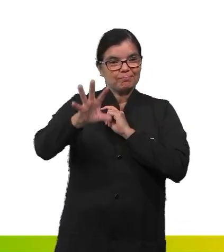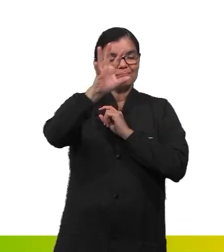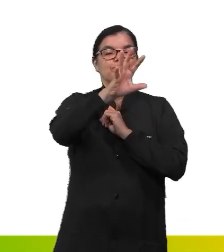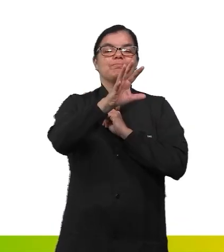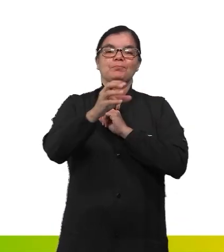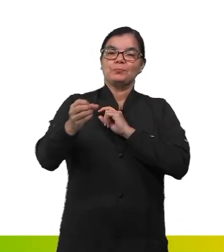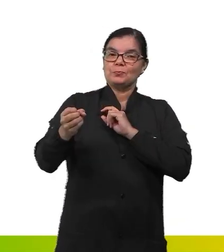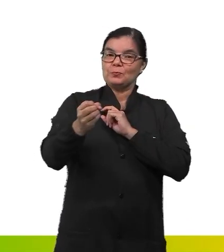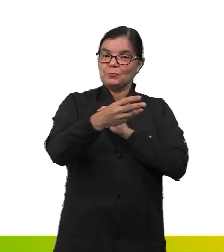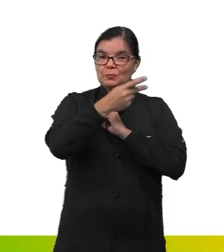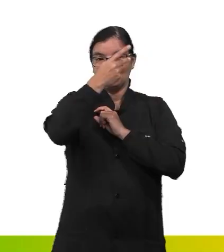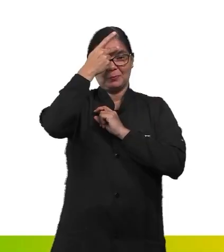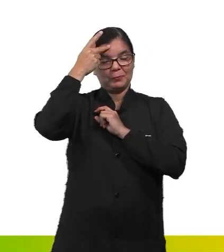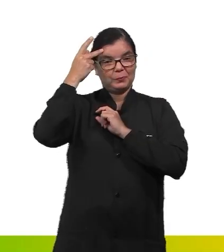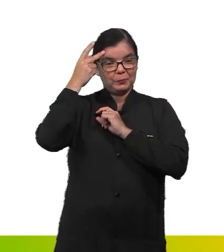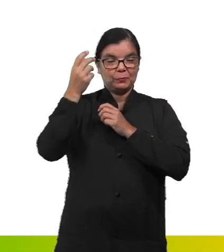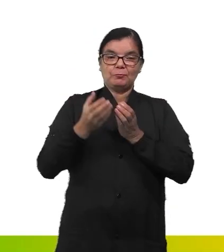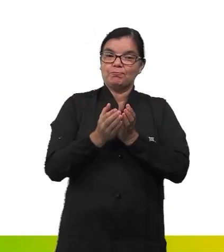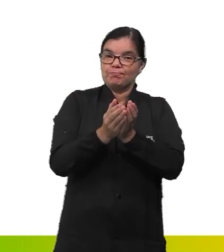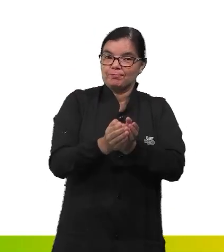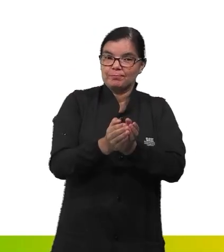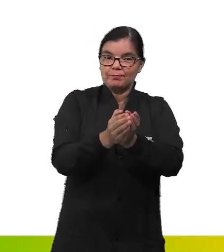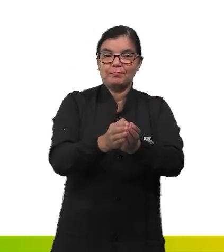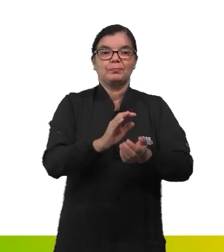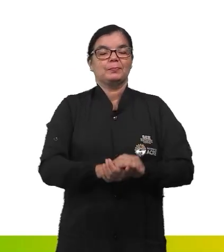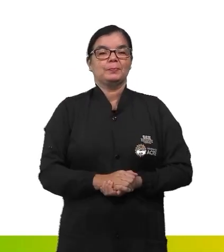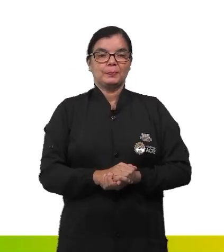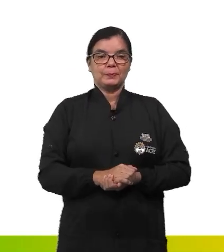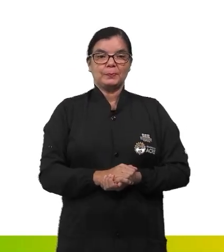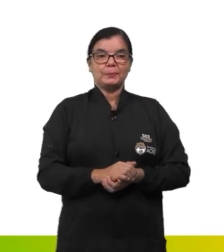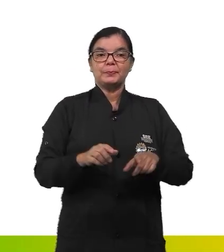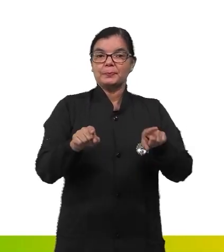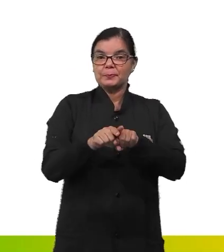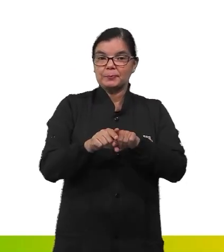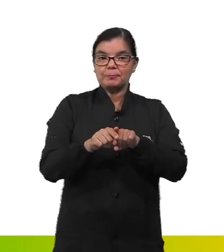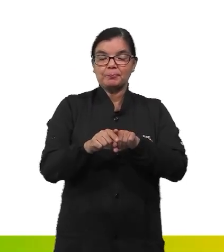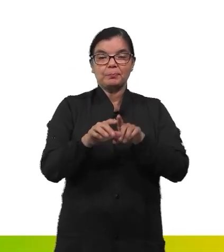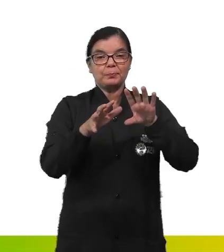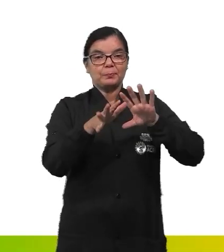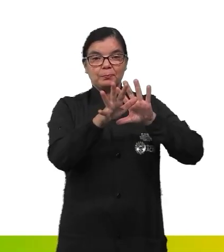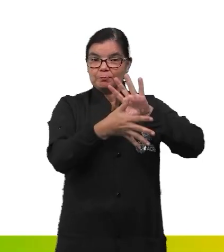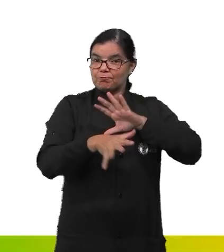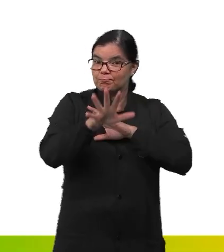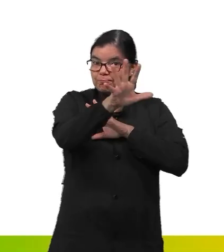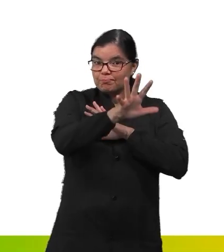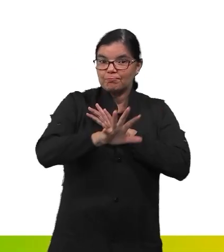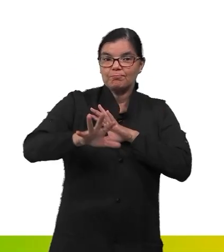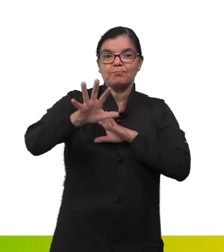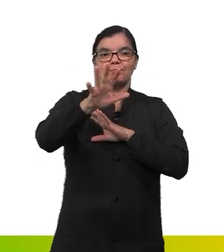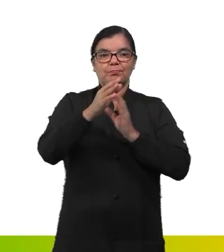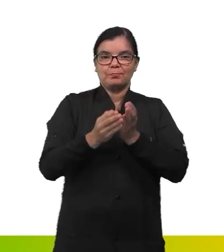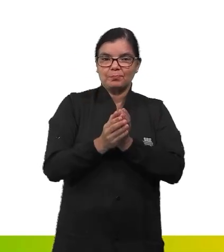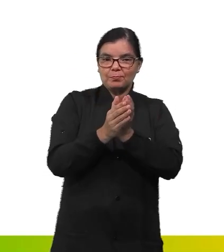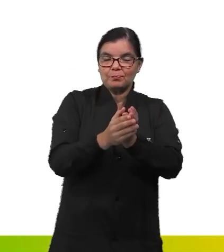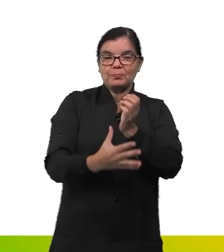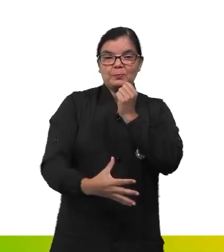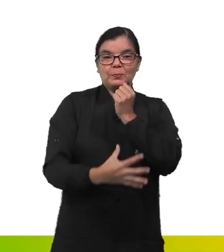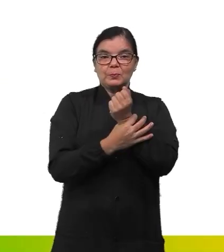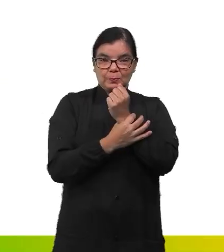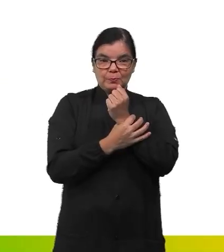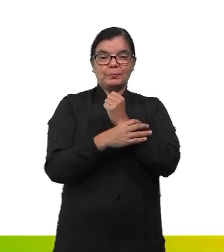grandes navegantes. E tem, né, os mapas aí, ó, os mapas para navegação